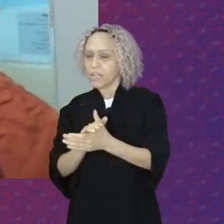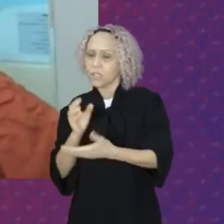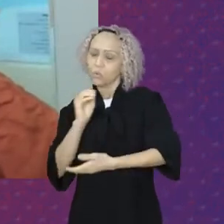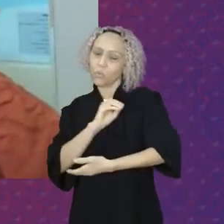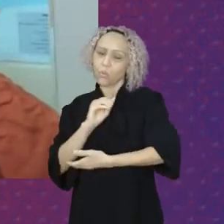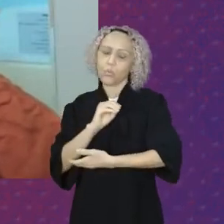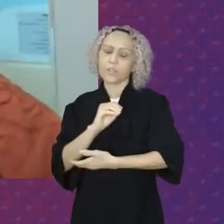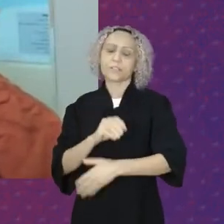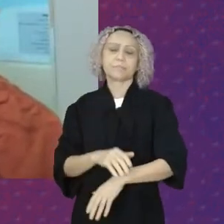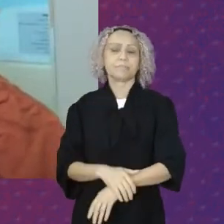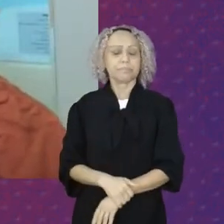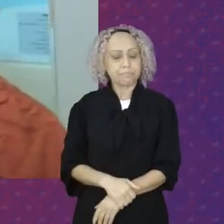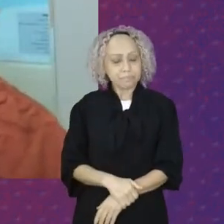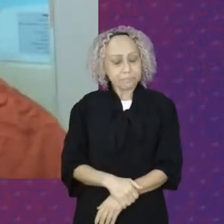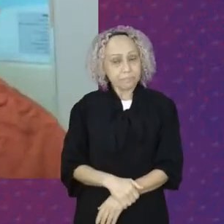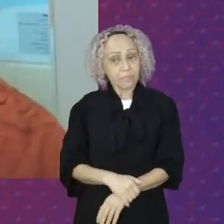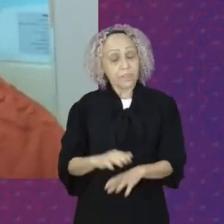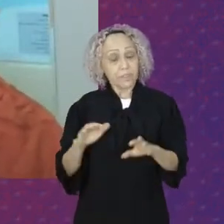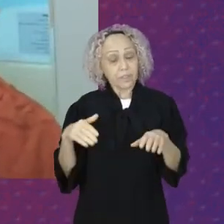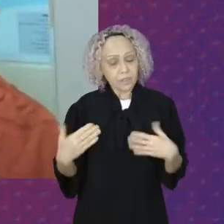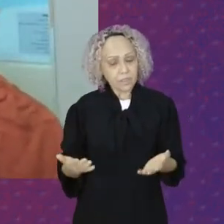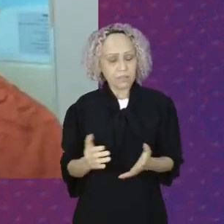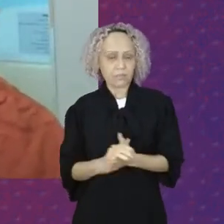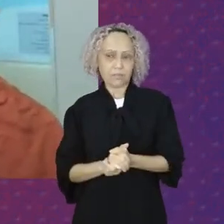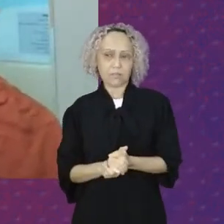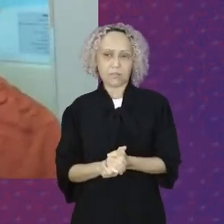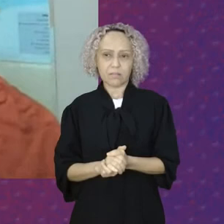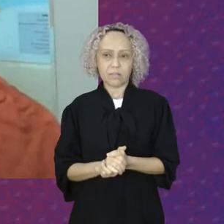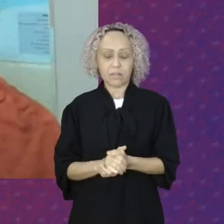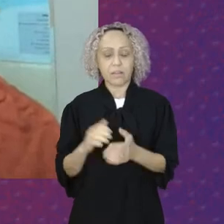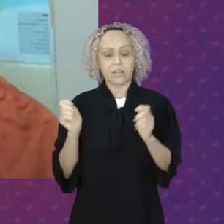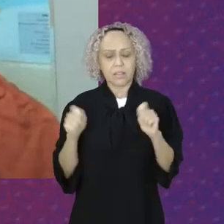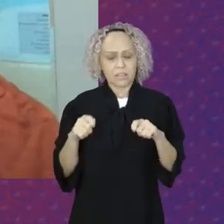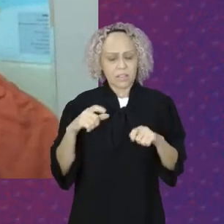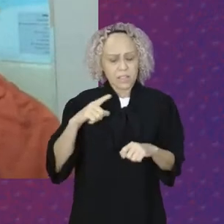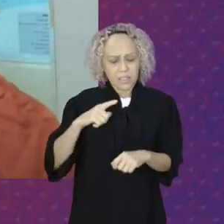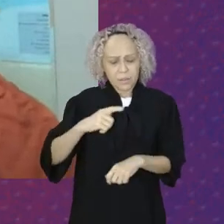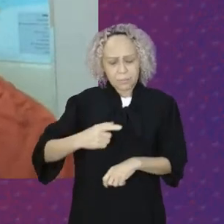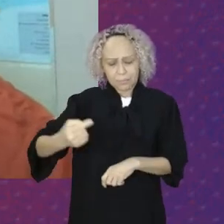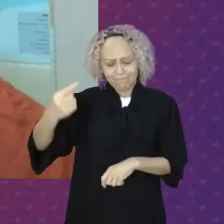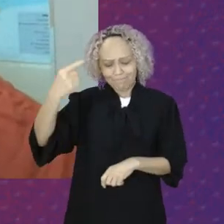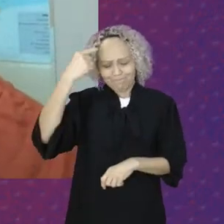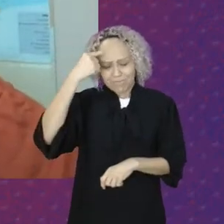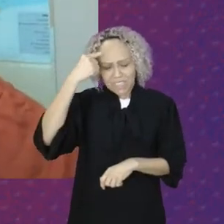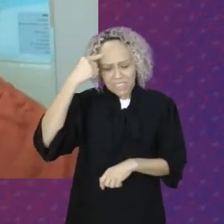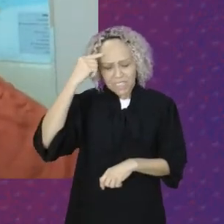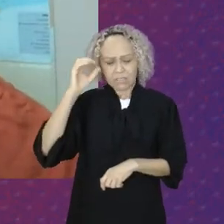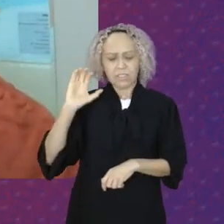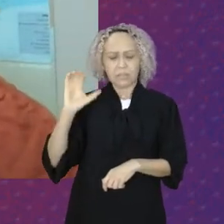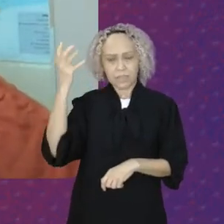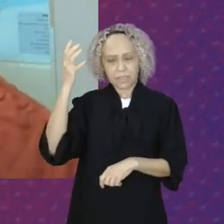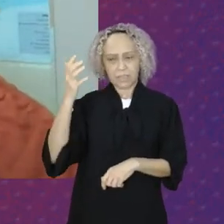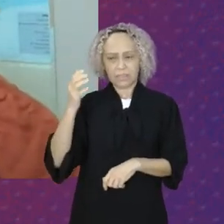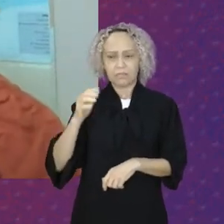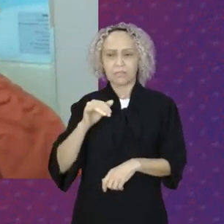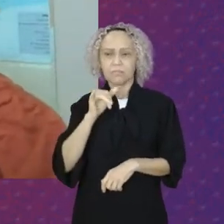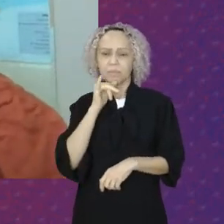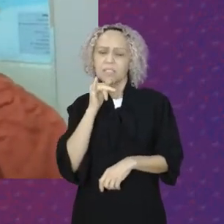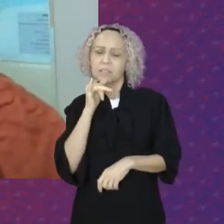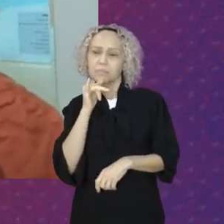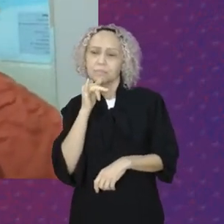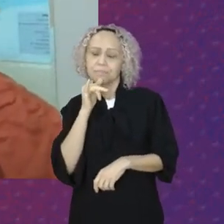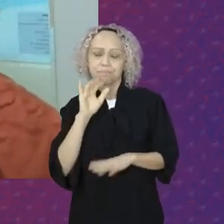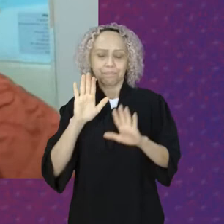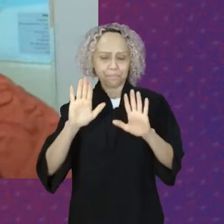ter muita concentração, muita determinação. E aquela brincadeira que todo mundo